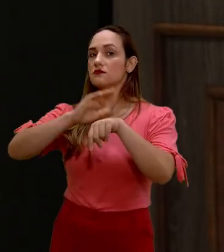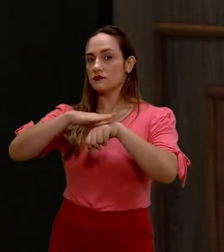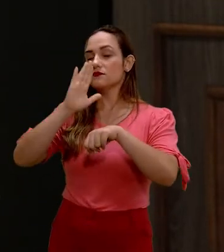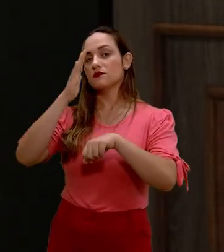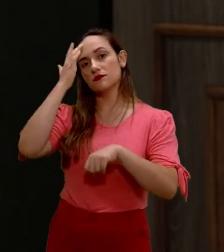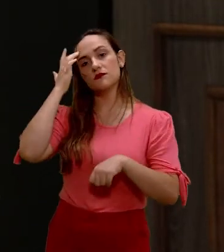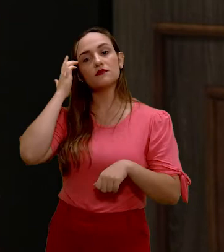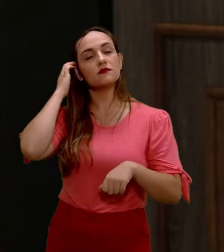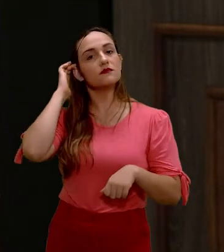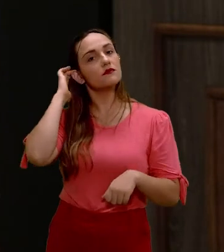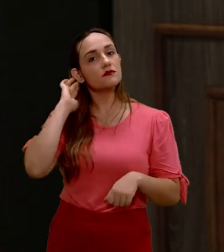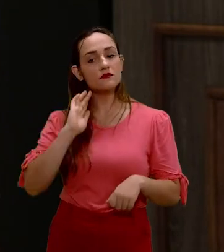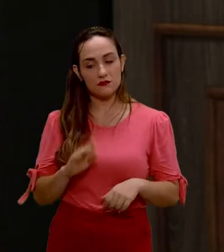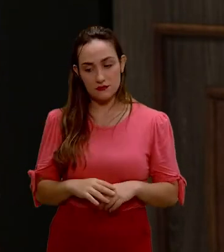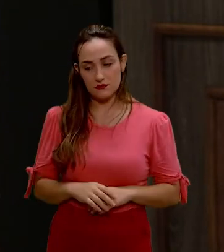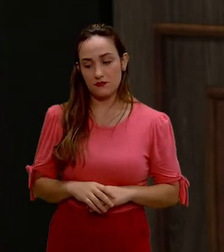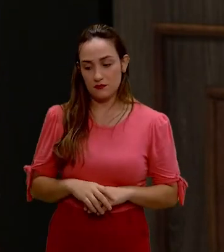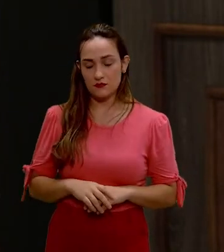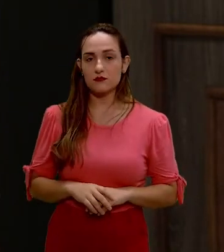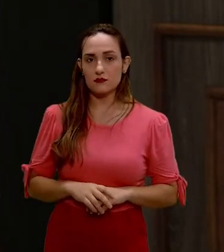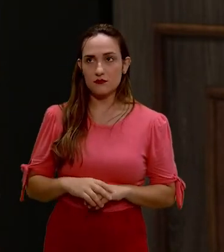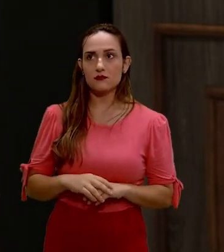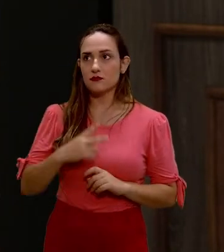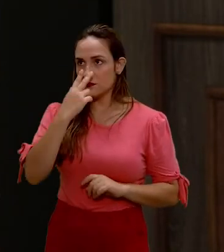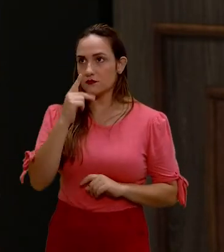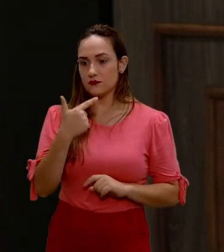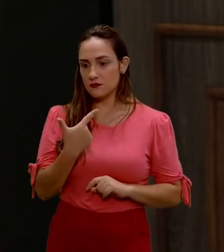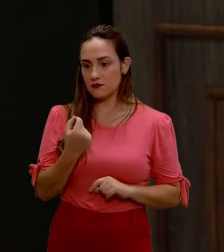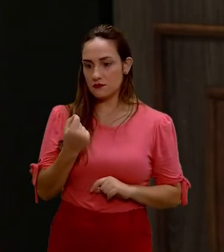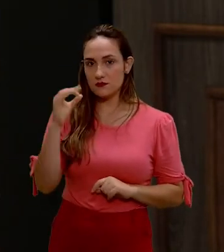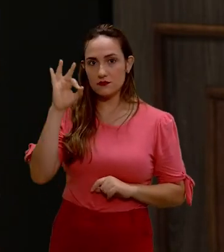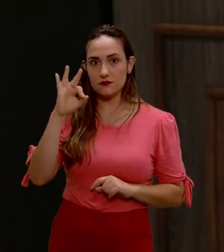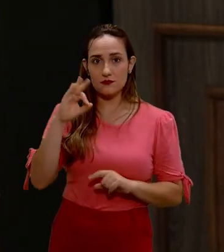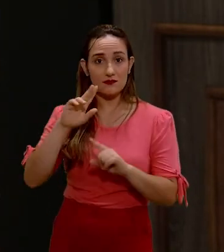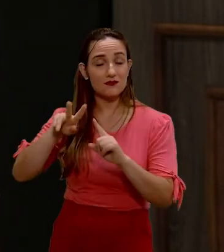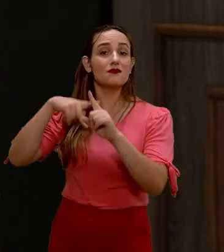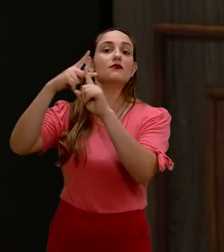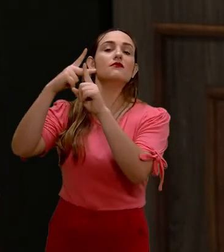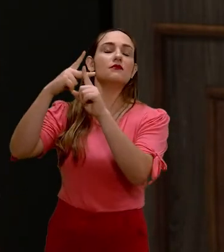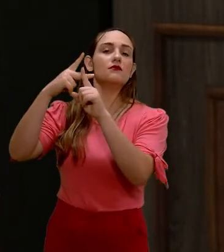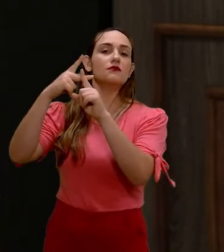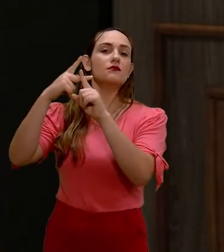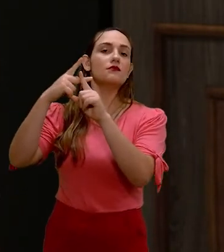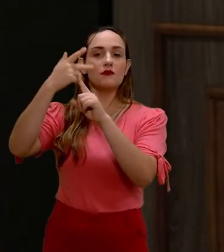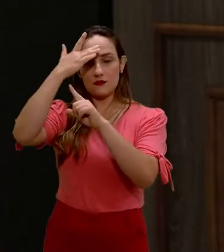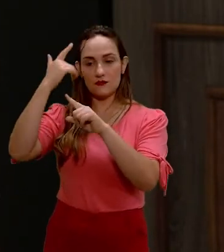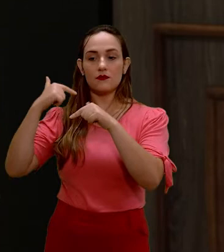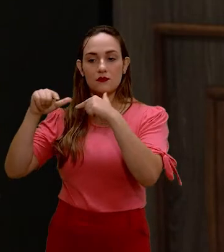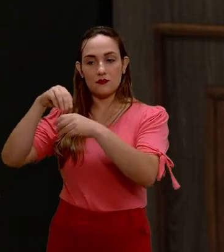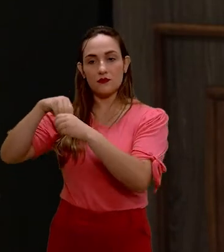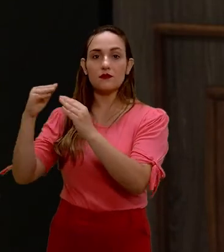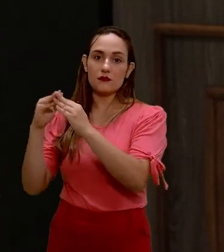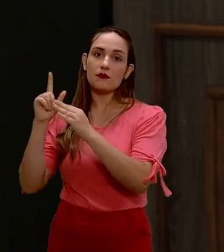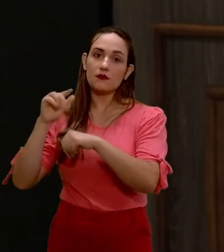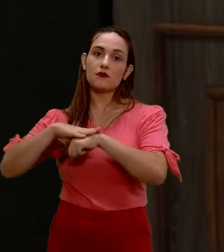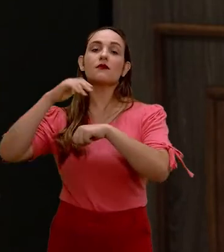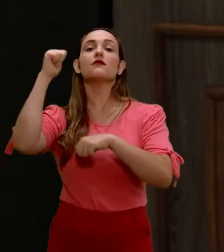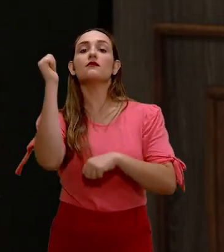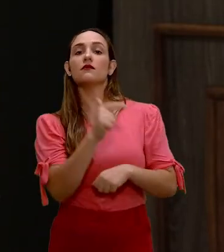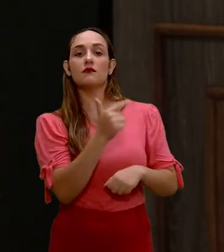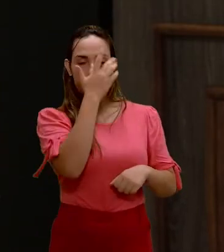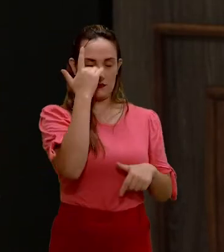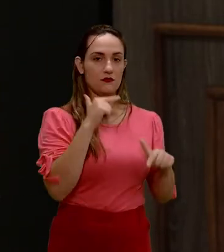mais. Agora o tribunal alterou para 30%, mas a gente exige que ele produza mais até do que o servidor que está